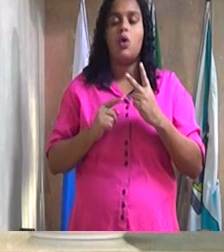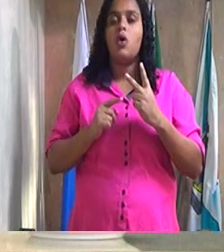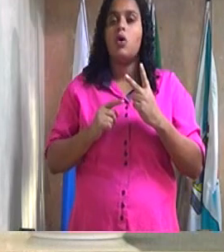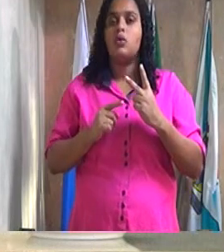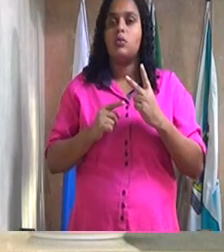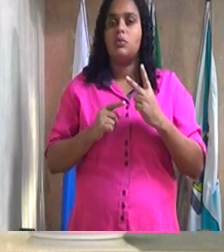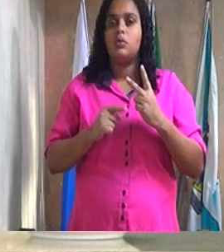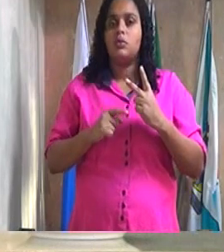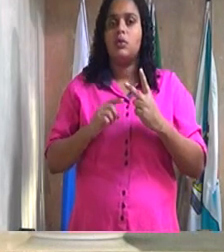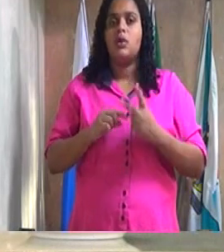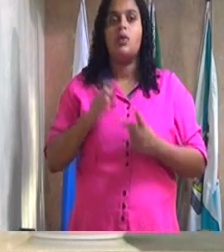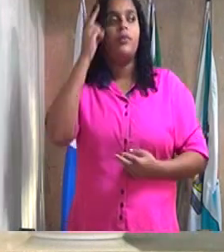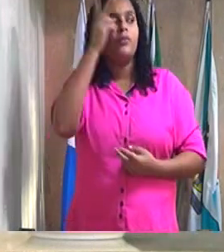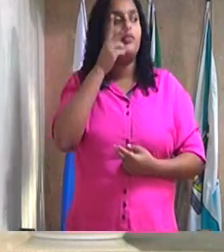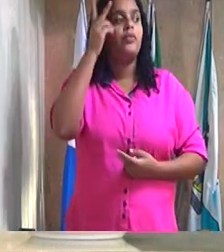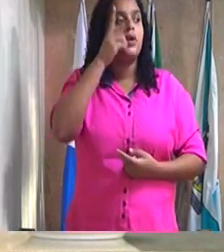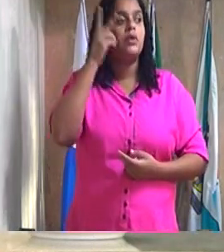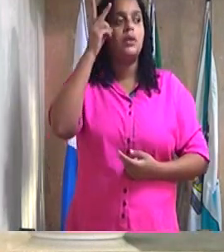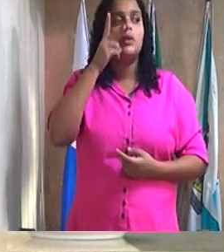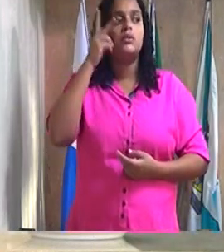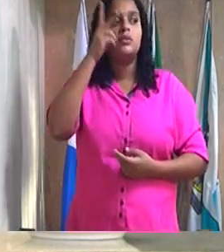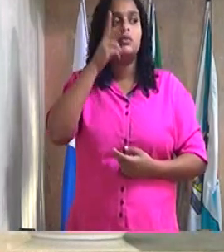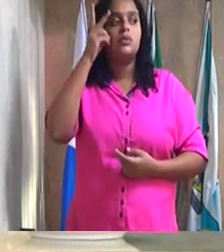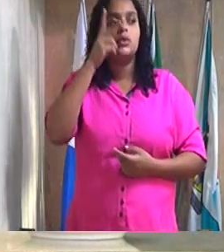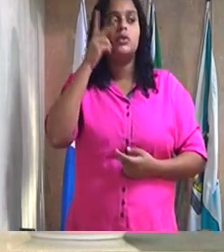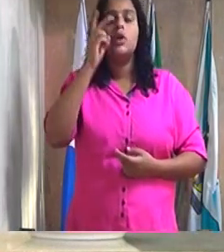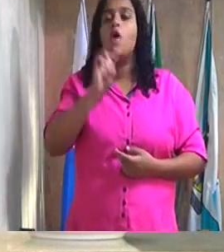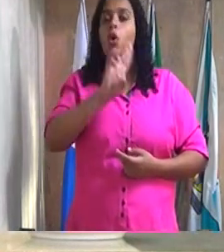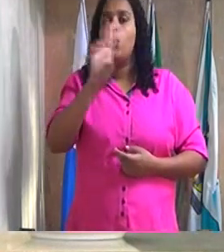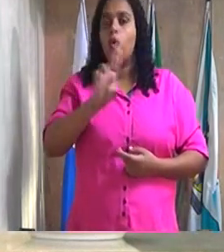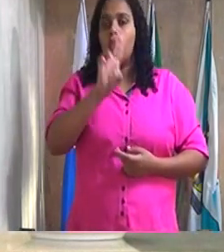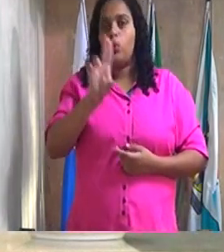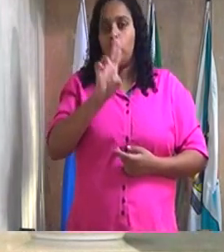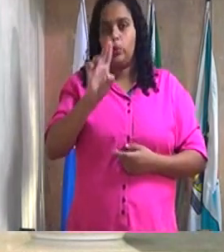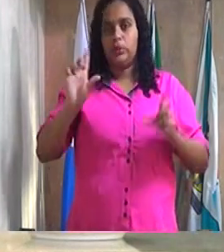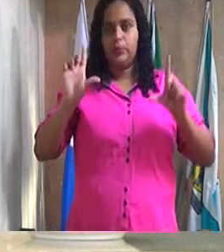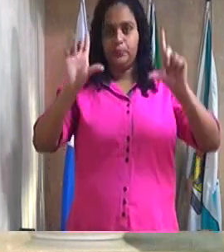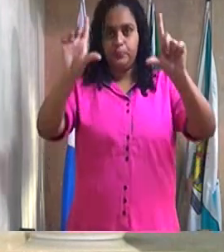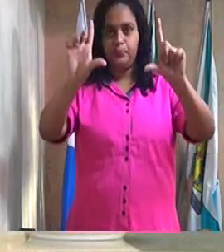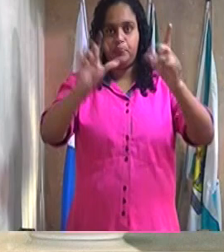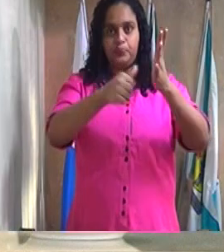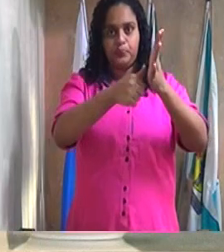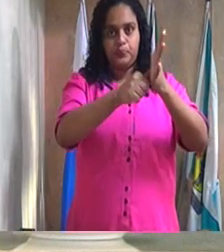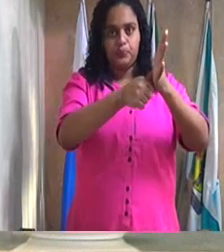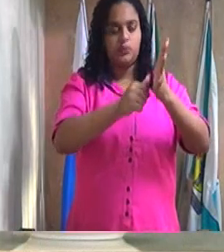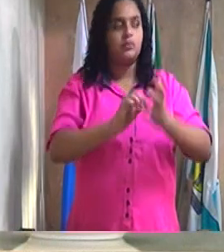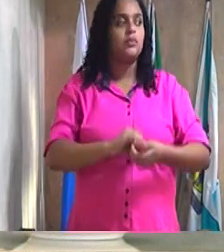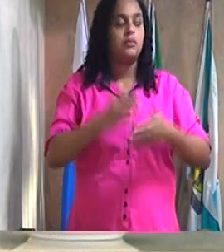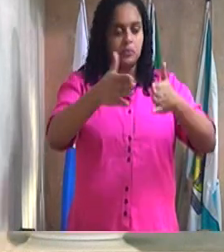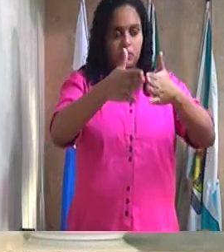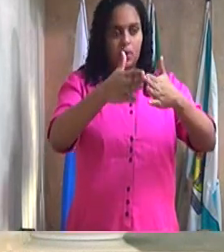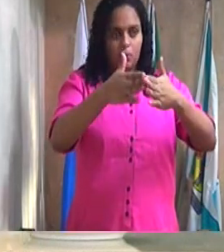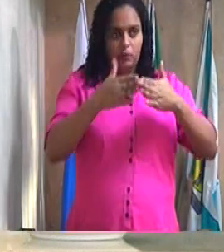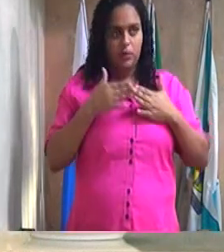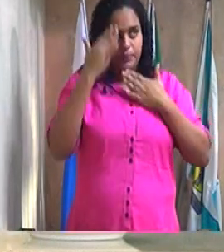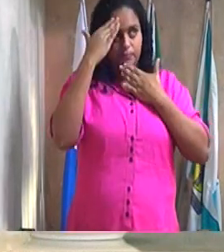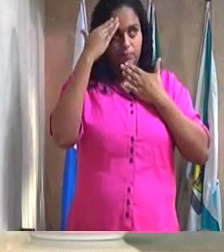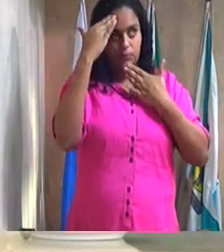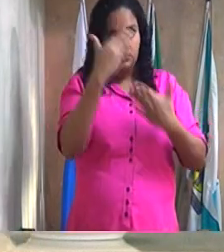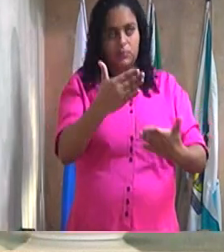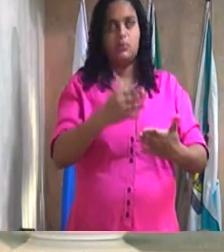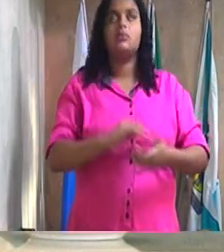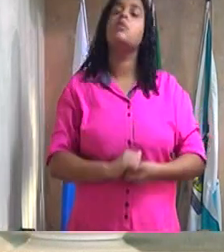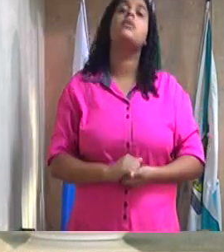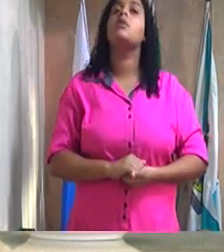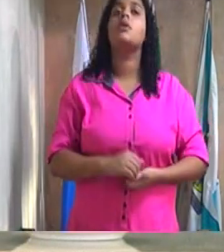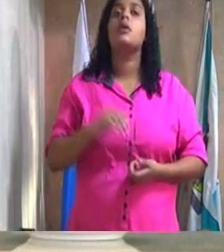Então, vou pedir aos senhores vereadores que usem o painel eletrônico dessa casa. Por favor, obrigado. A